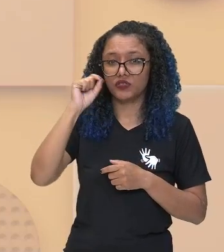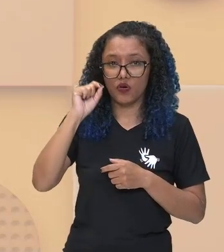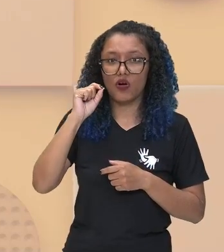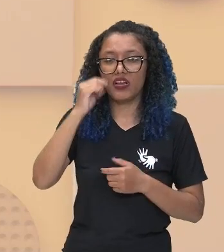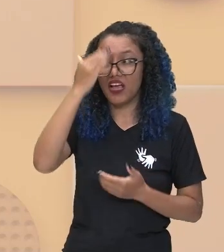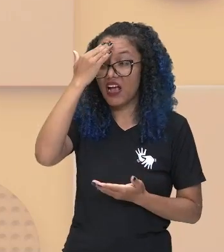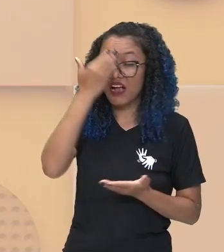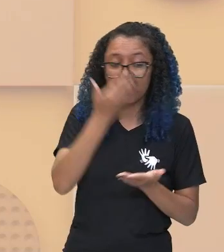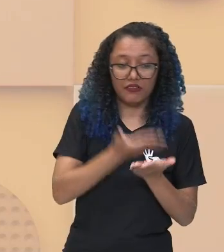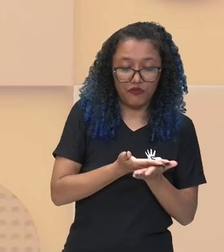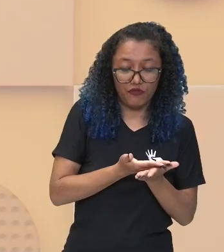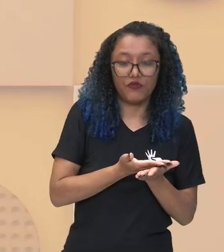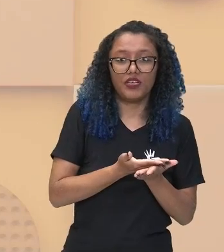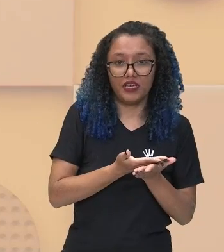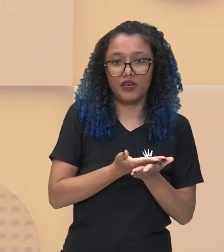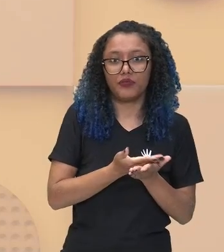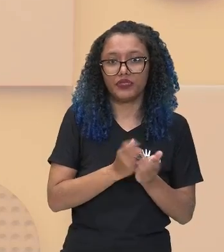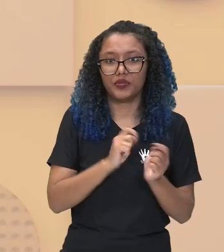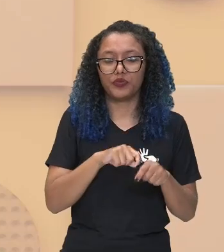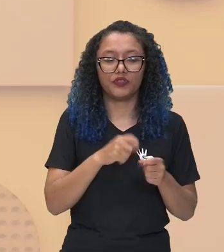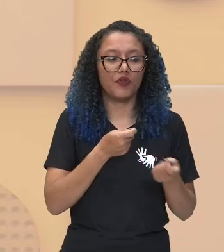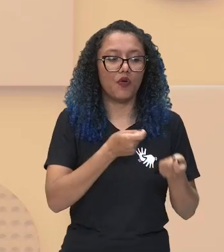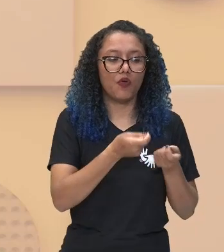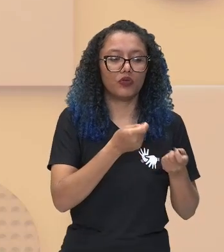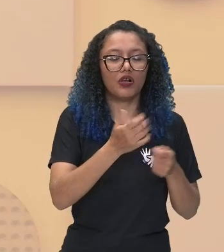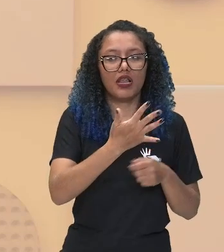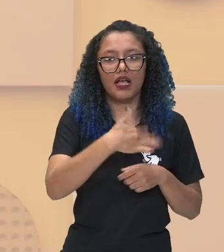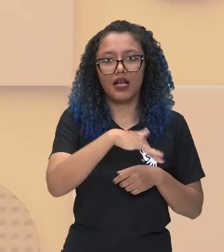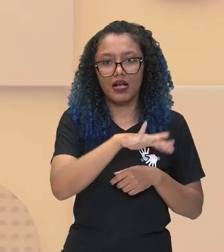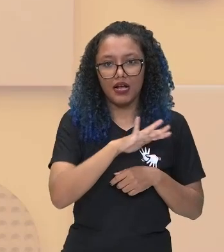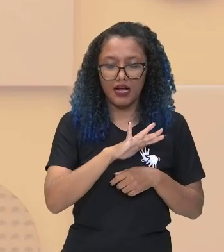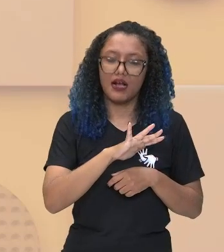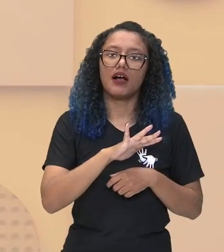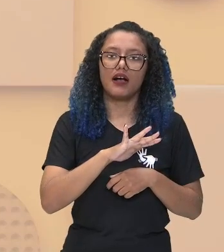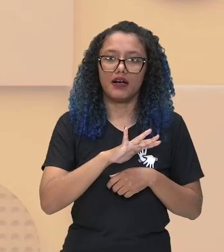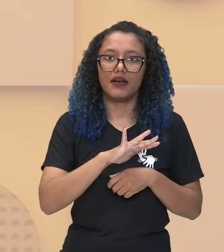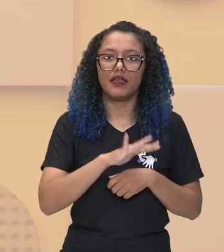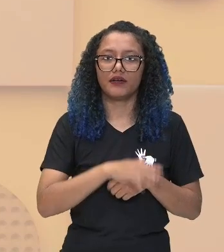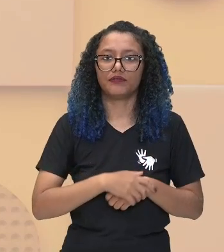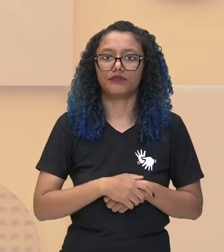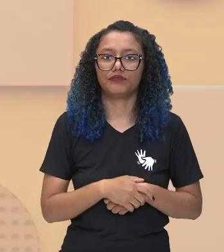cargos de confiança para poder estar à frente desse novo empreendimento que é feito